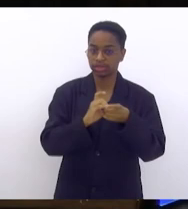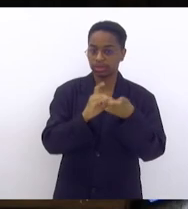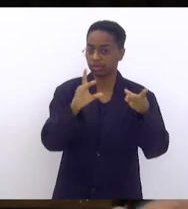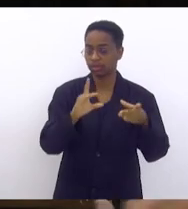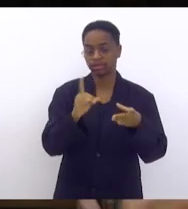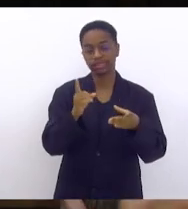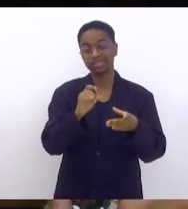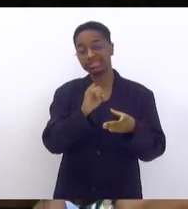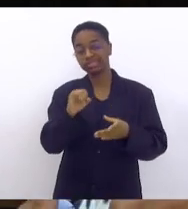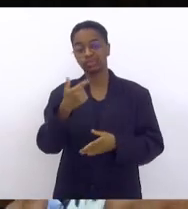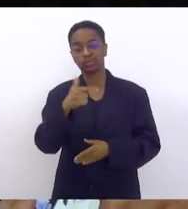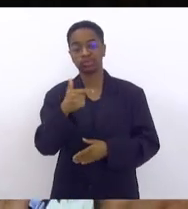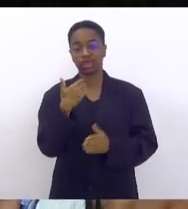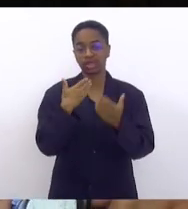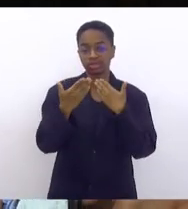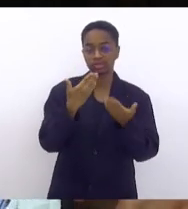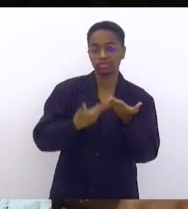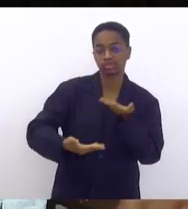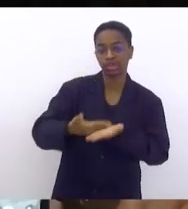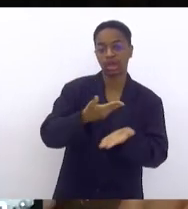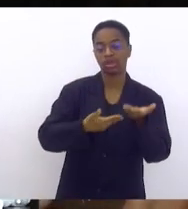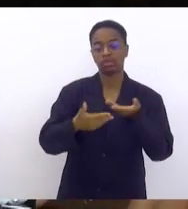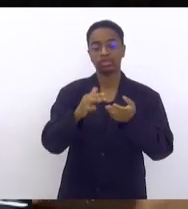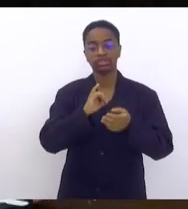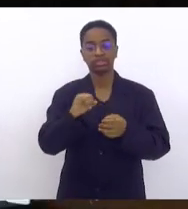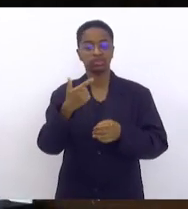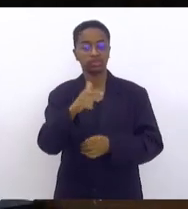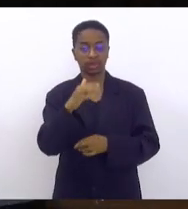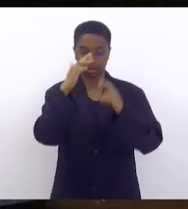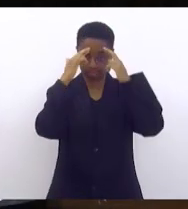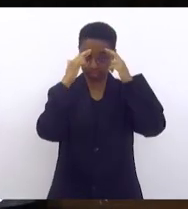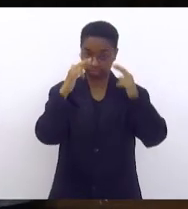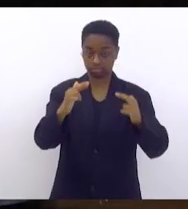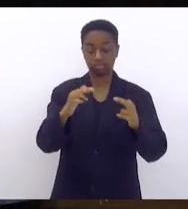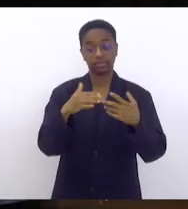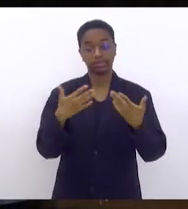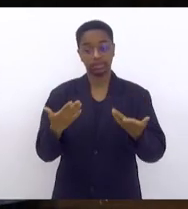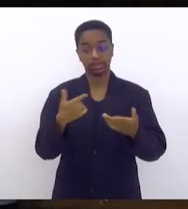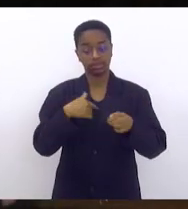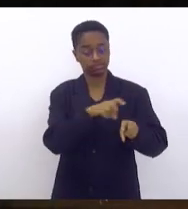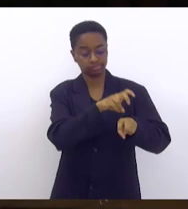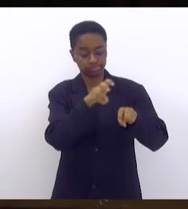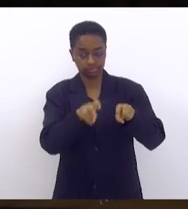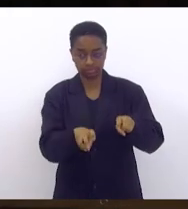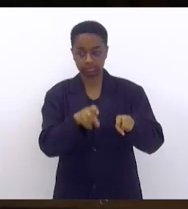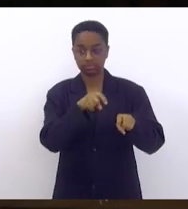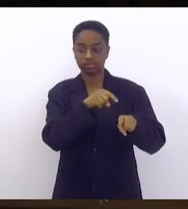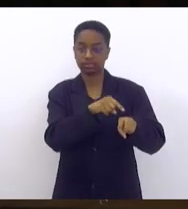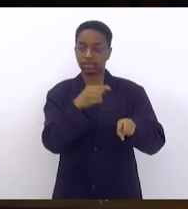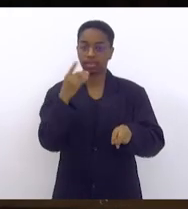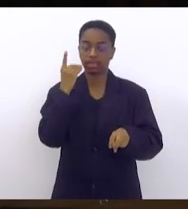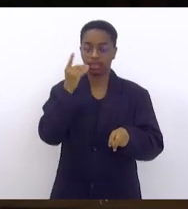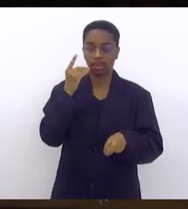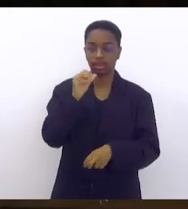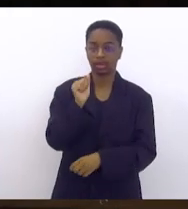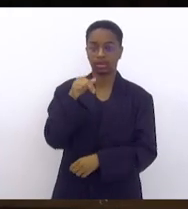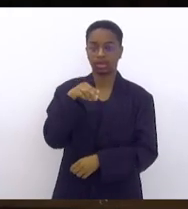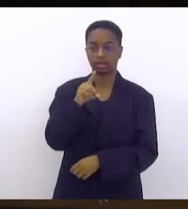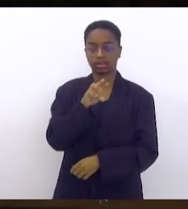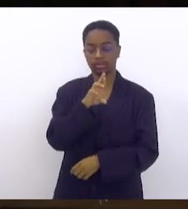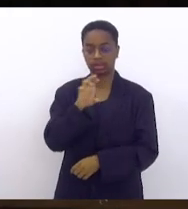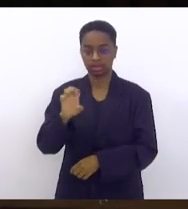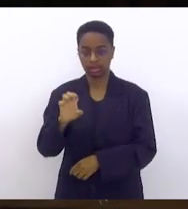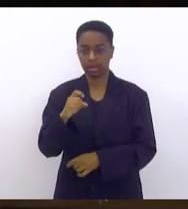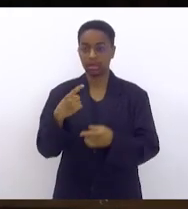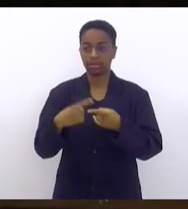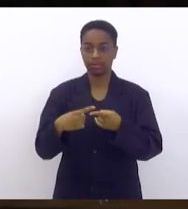os diferentes, respeitando. Então, estar aqui ao lado do deputado André Correia, né,